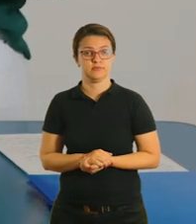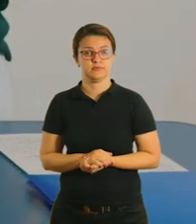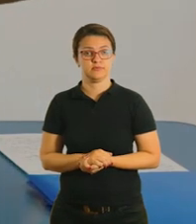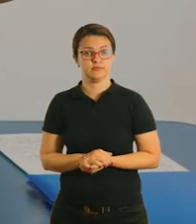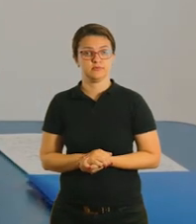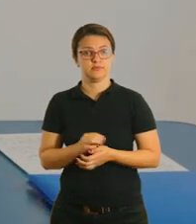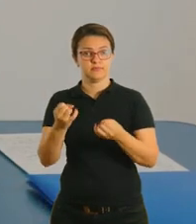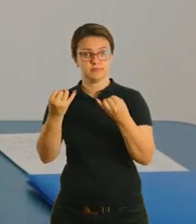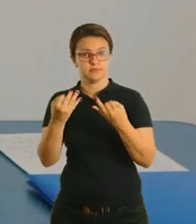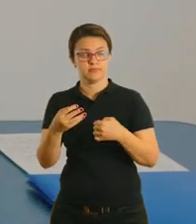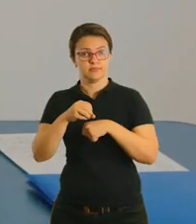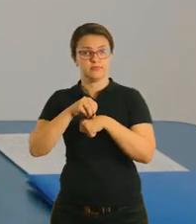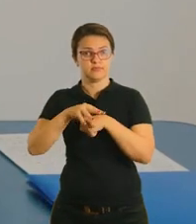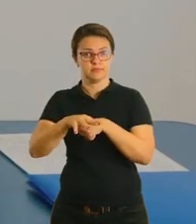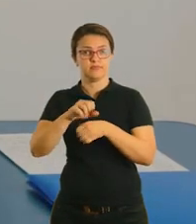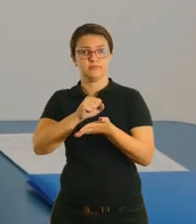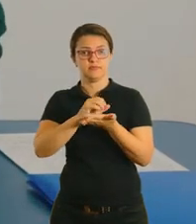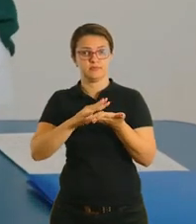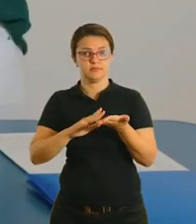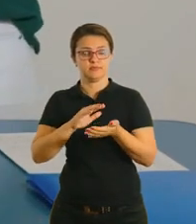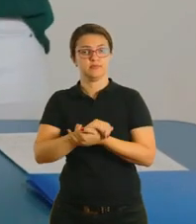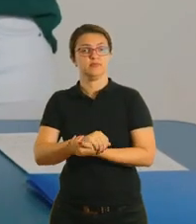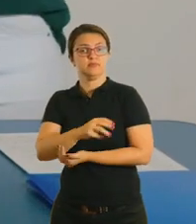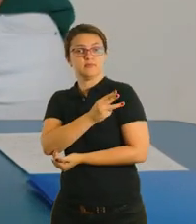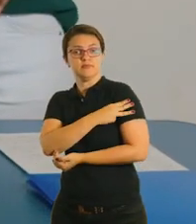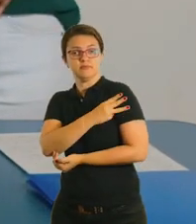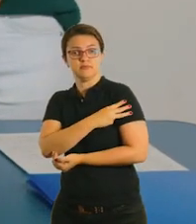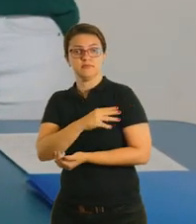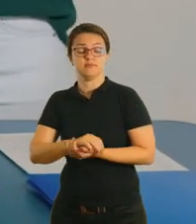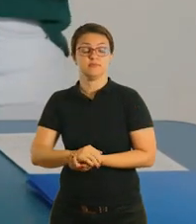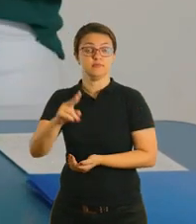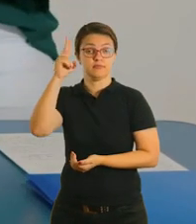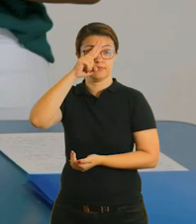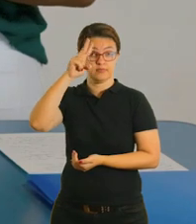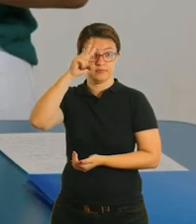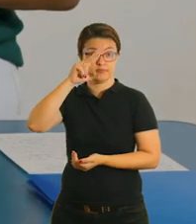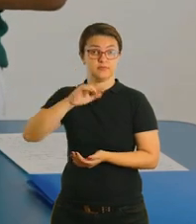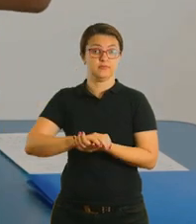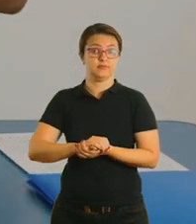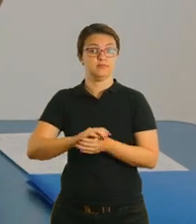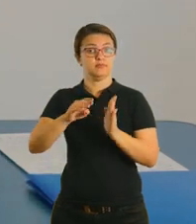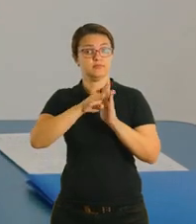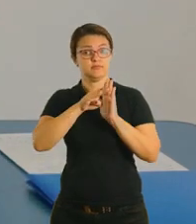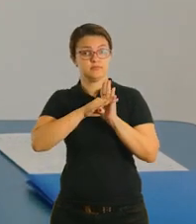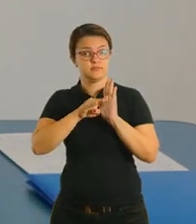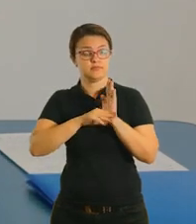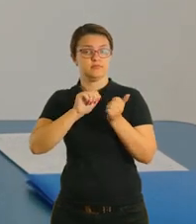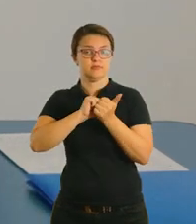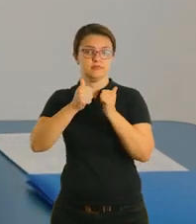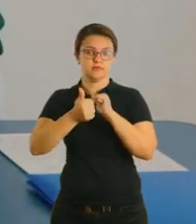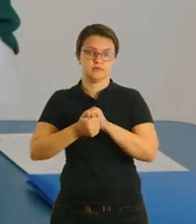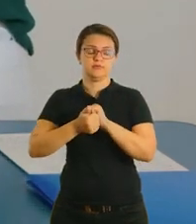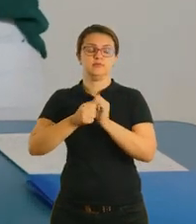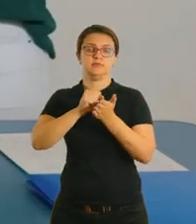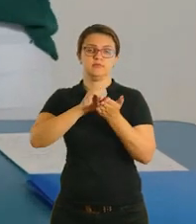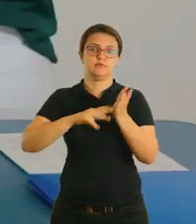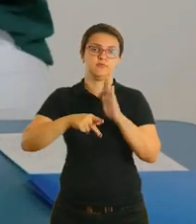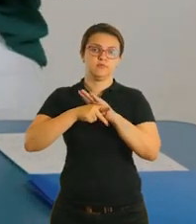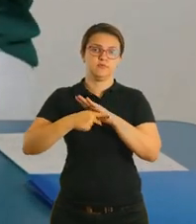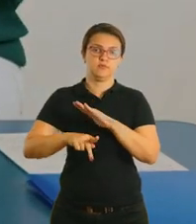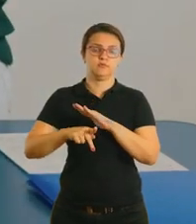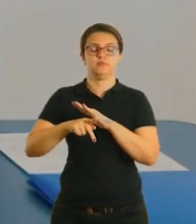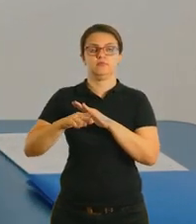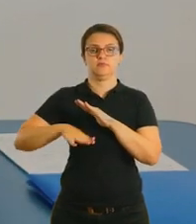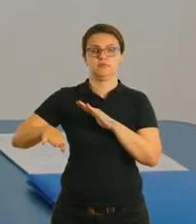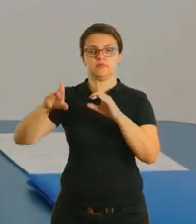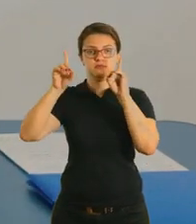Vou falar com vocês sobre as sugestões de atividades para os alunos do terceiro ano. Lembrando que a nossa rotina contém adaptações para as crianças com